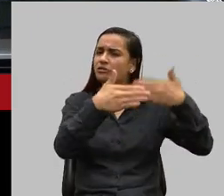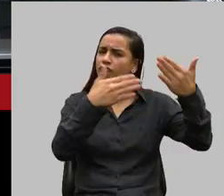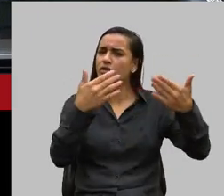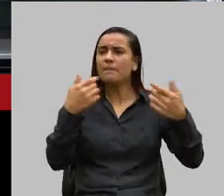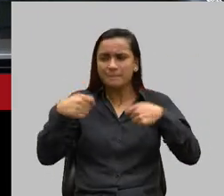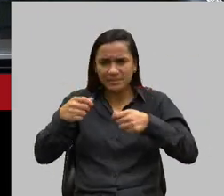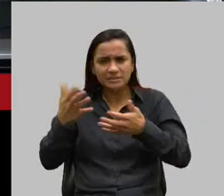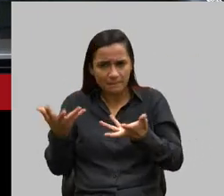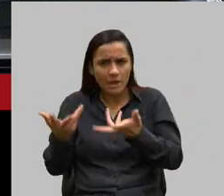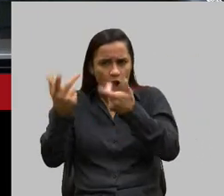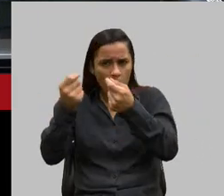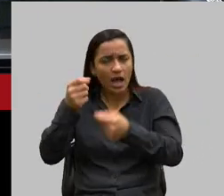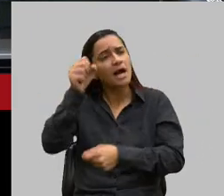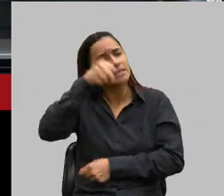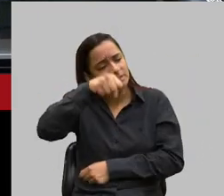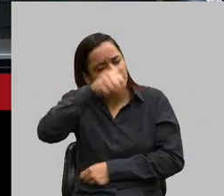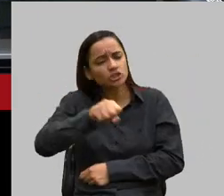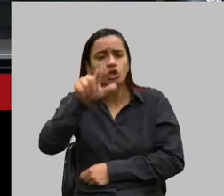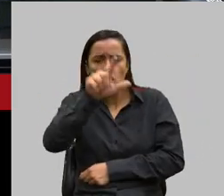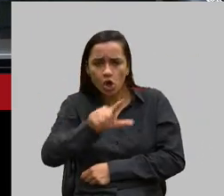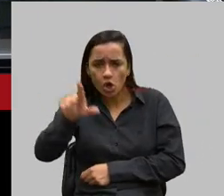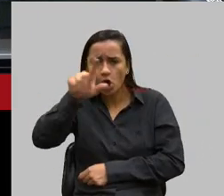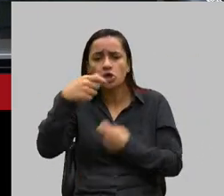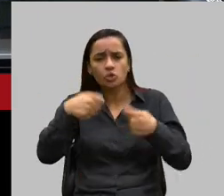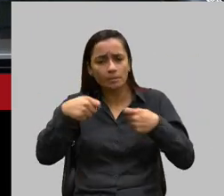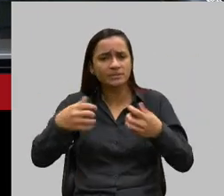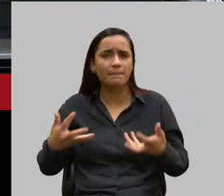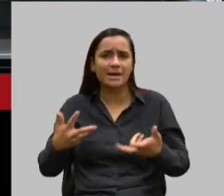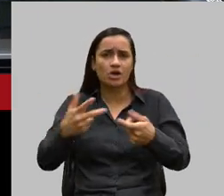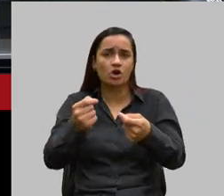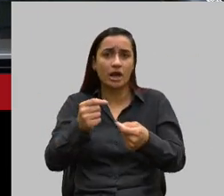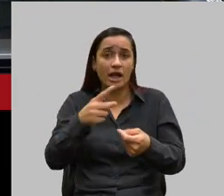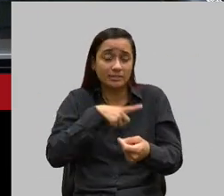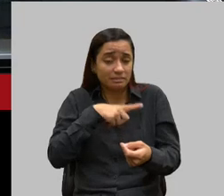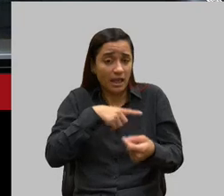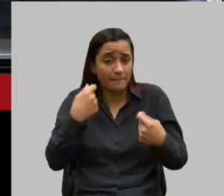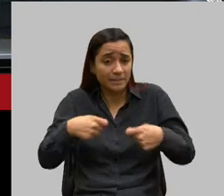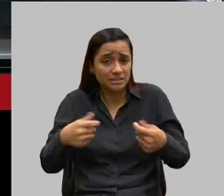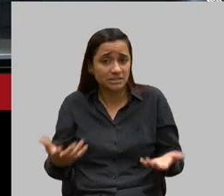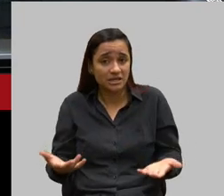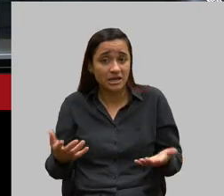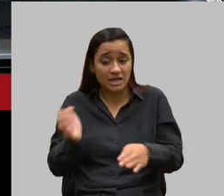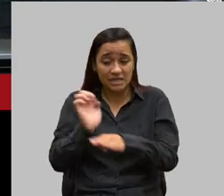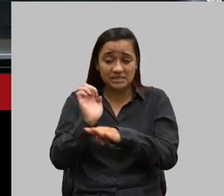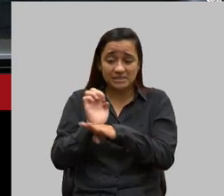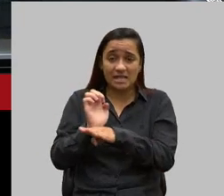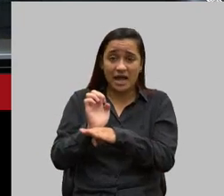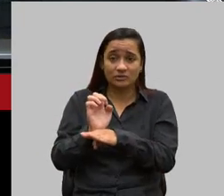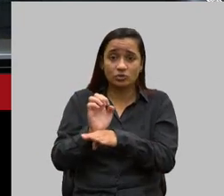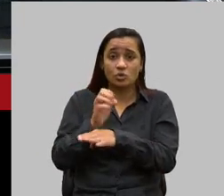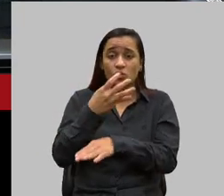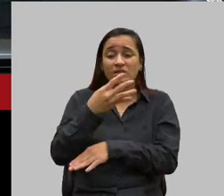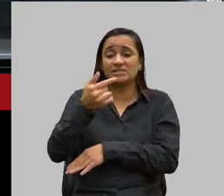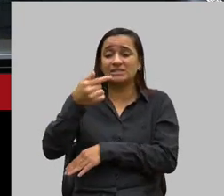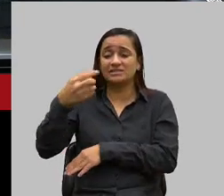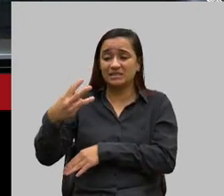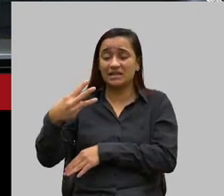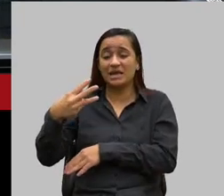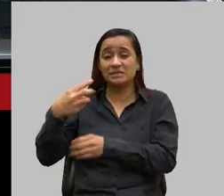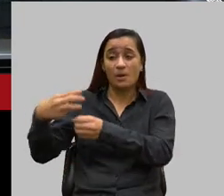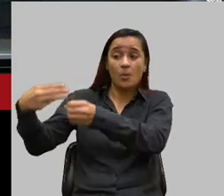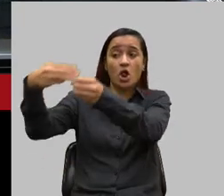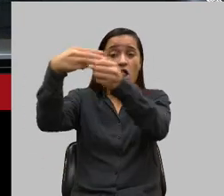claro que temos óbvio que temos que melhorar Lógico que temos um estado com 853 municípios com diferenças tão